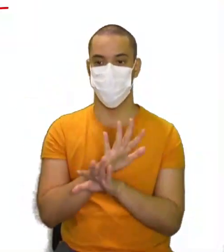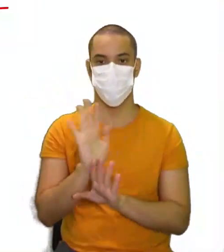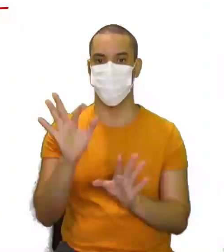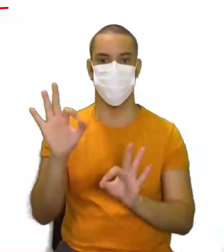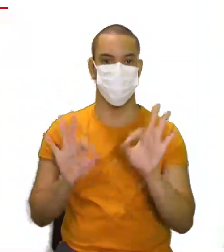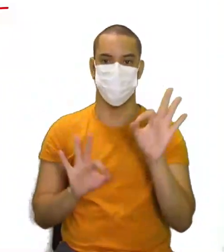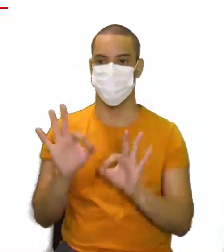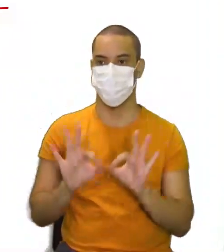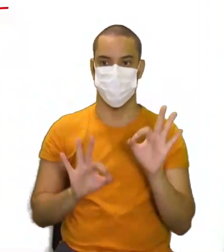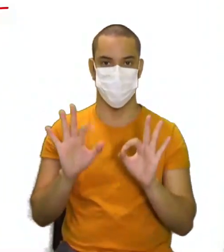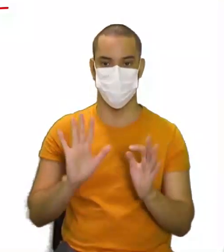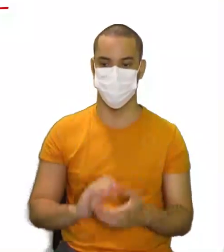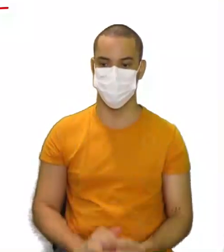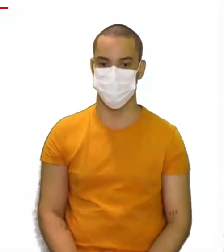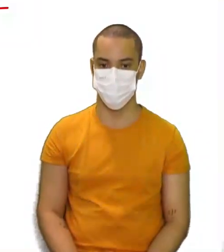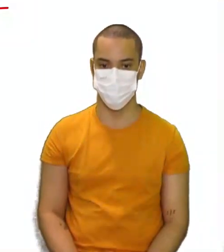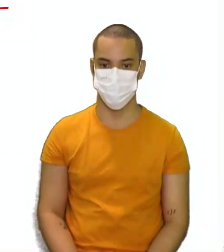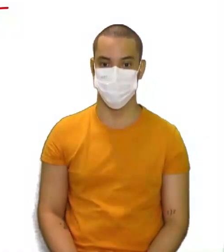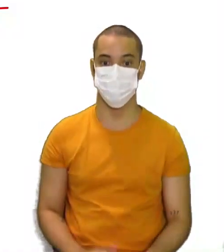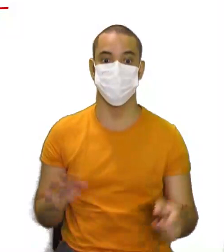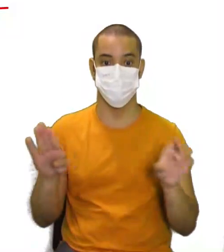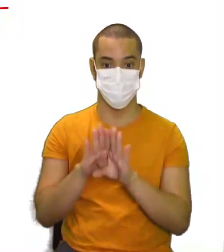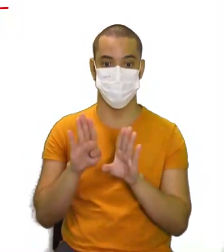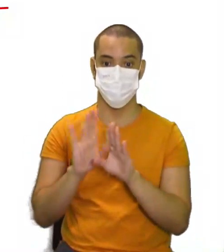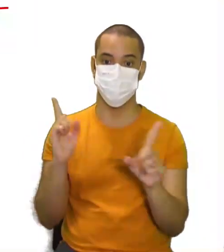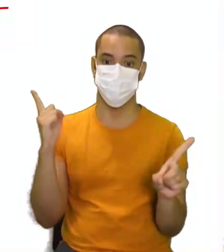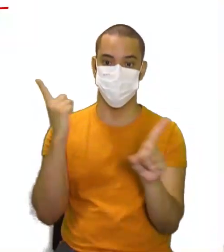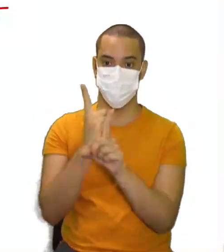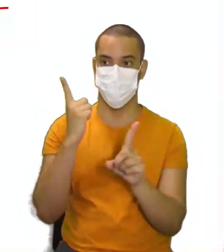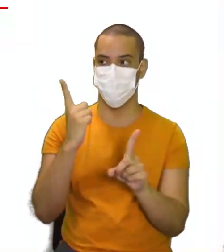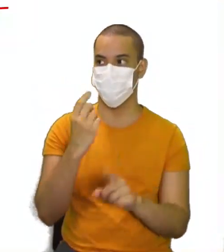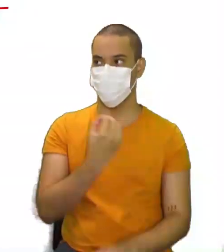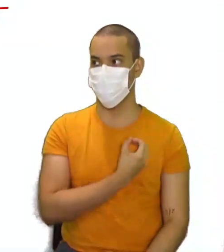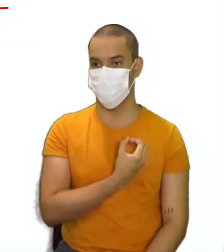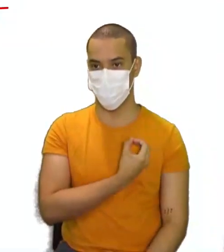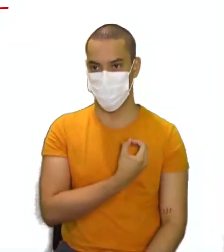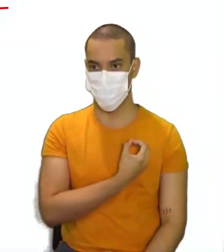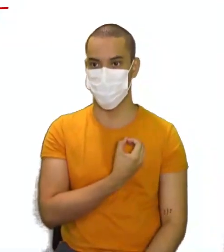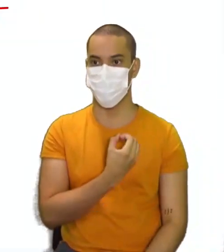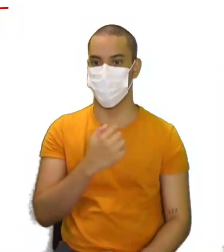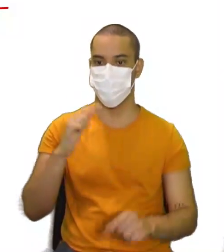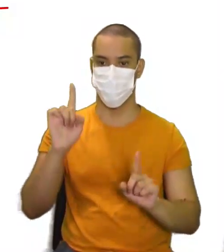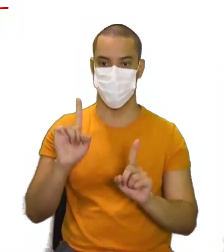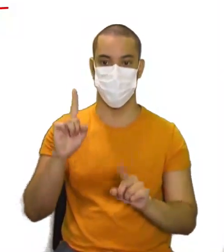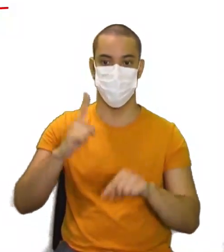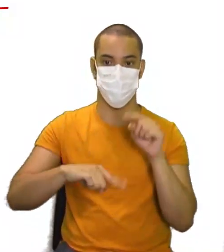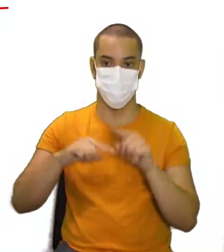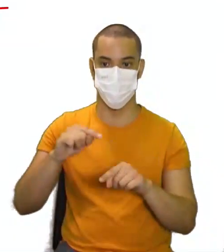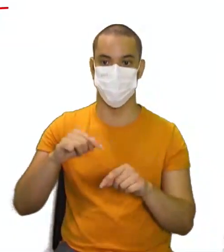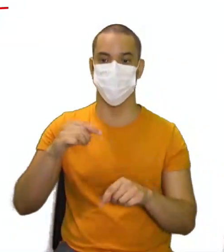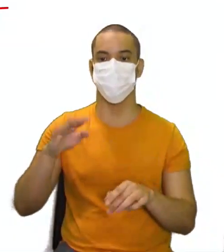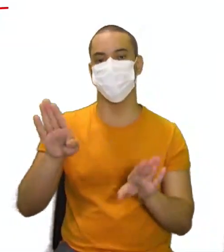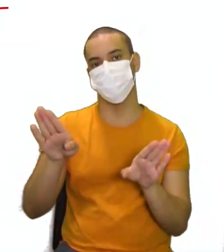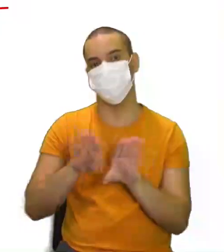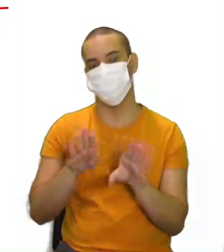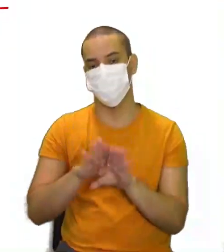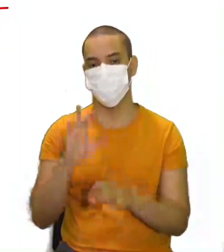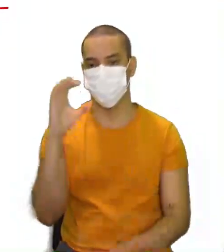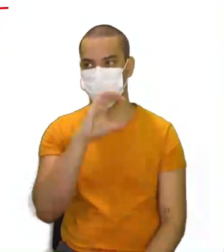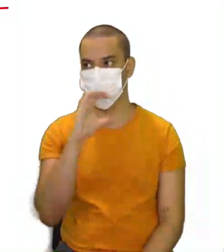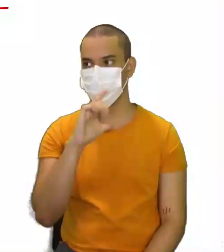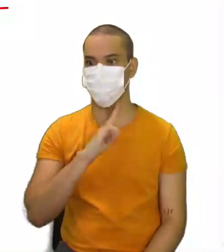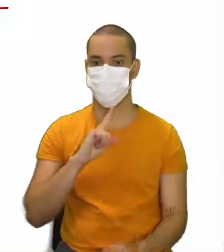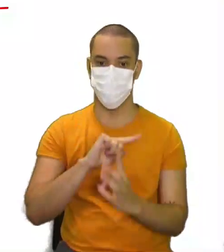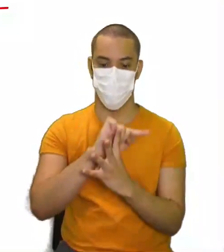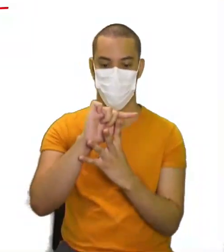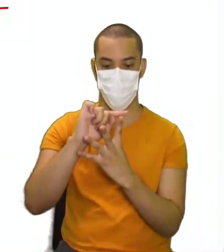organização. Aqui você pode achar o valor da carga, você pode achar o valor da velocidade, pode achar o valor das 4